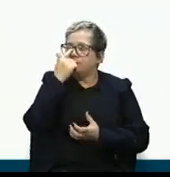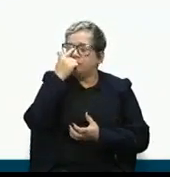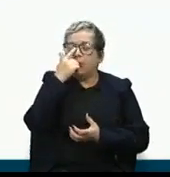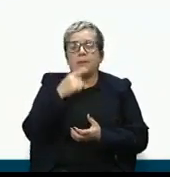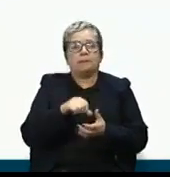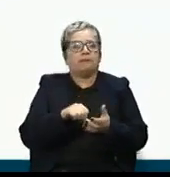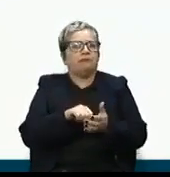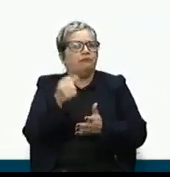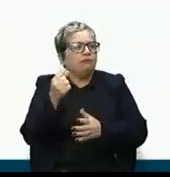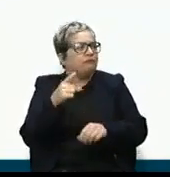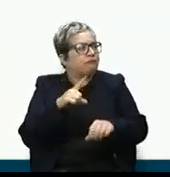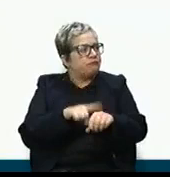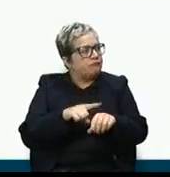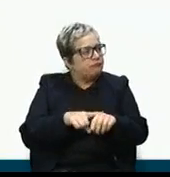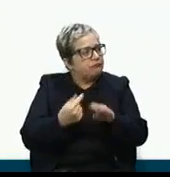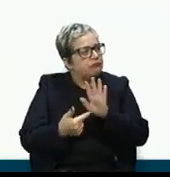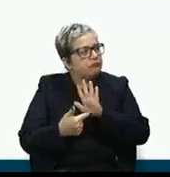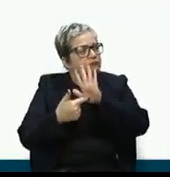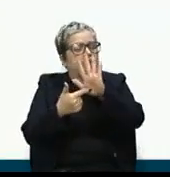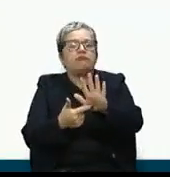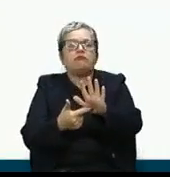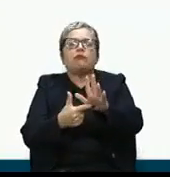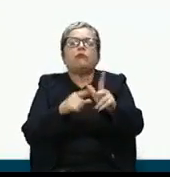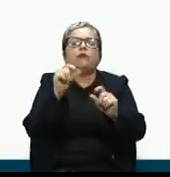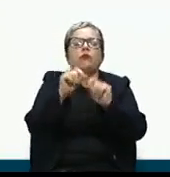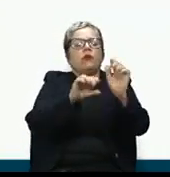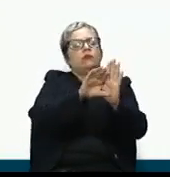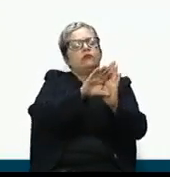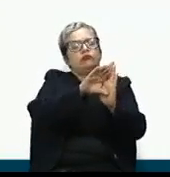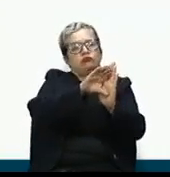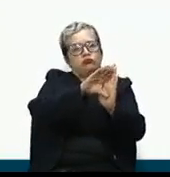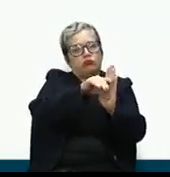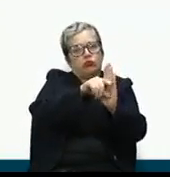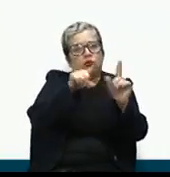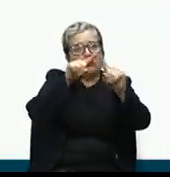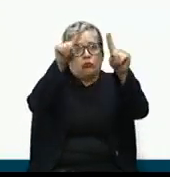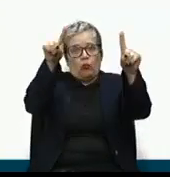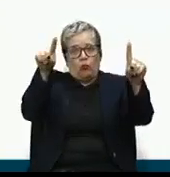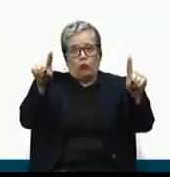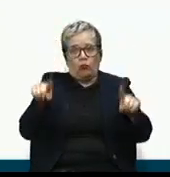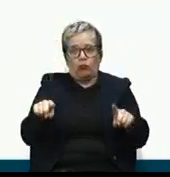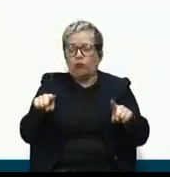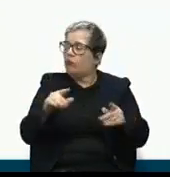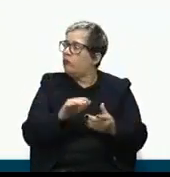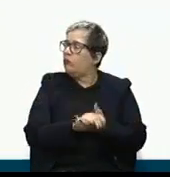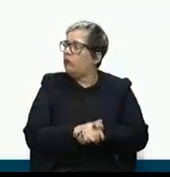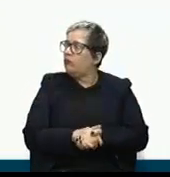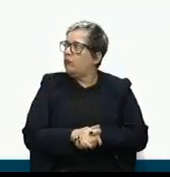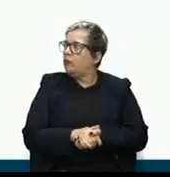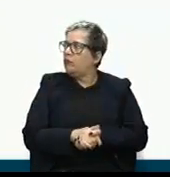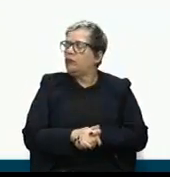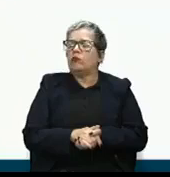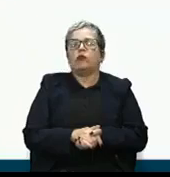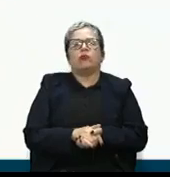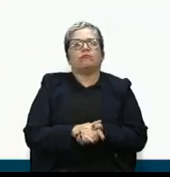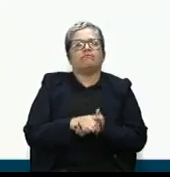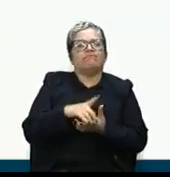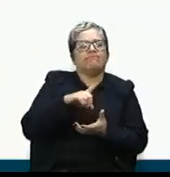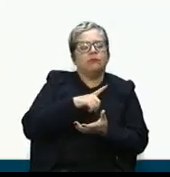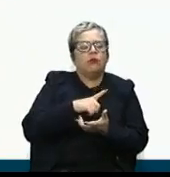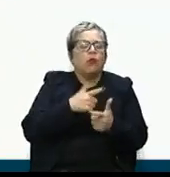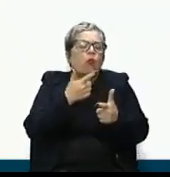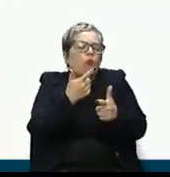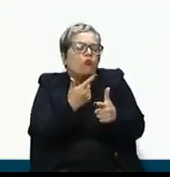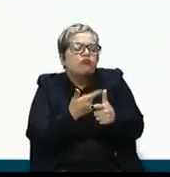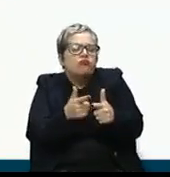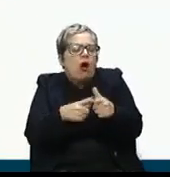Primeiro momento, nós vamos apresentar quais são os conceitos de matrizes. Então, nós vamos passar por algumas situações,